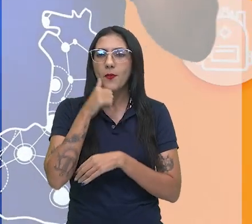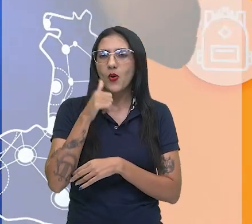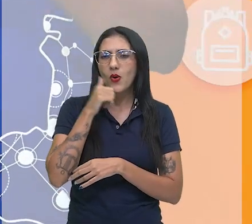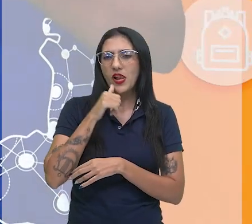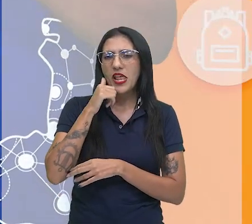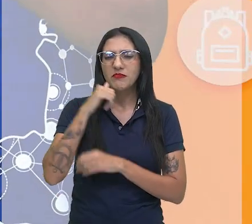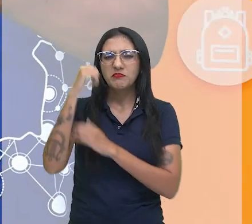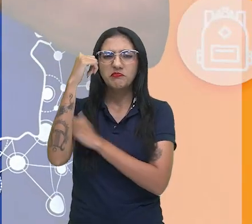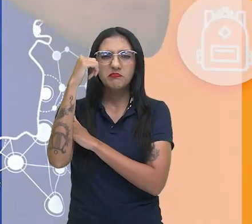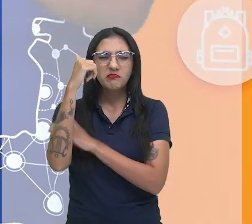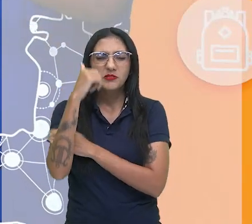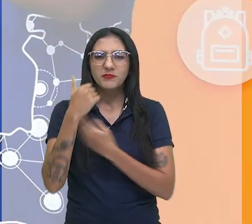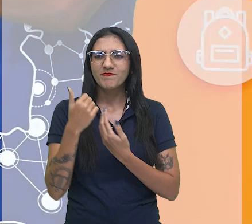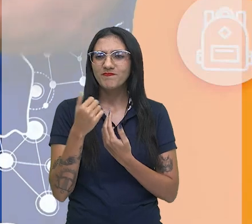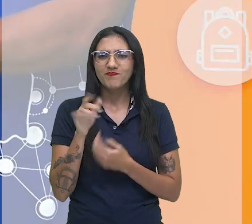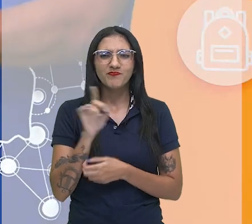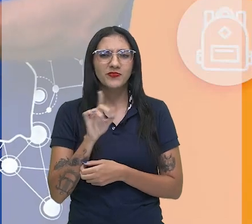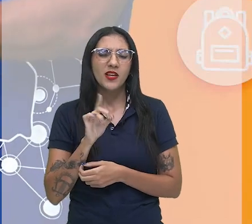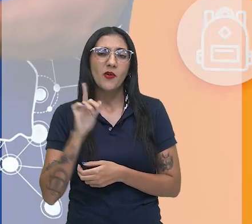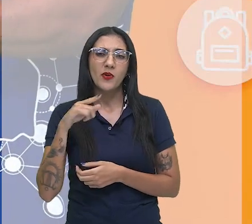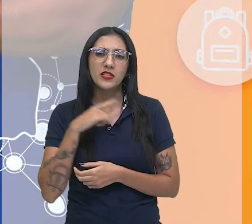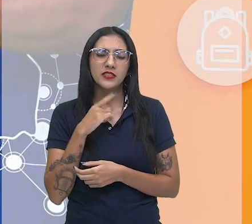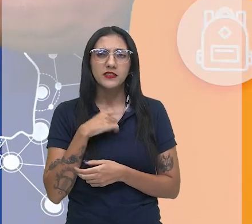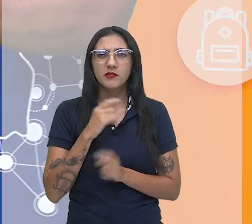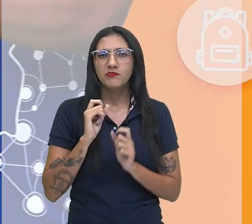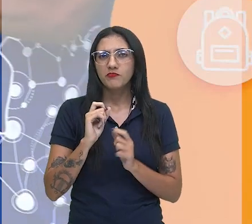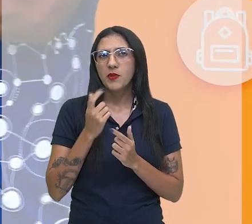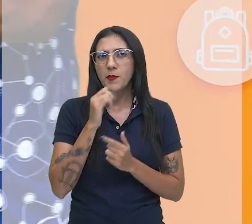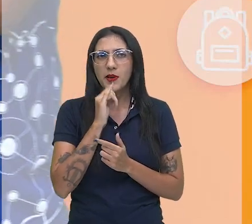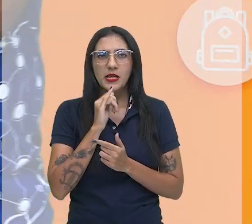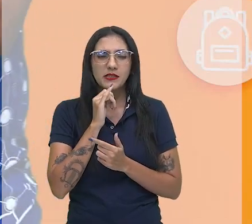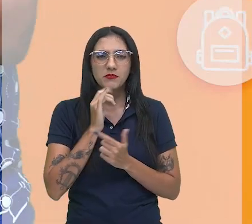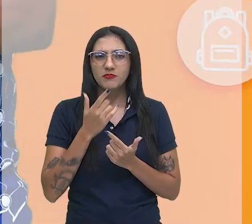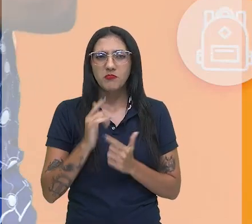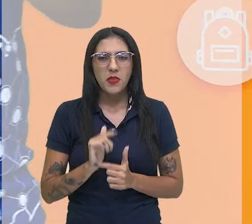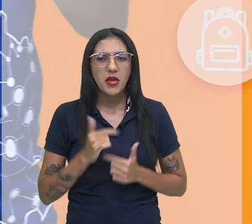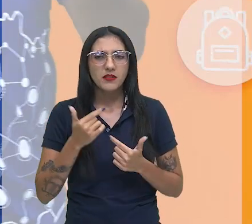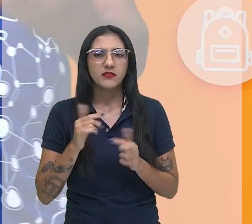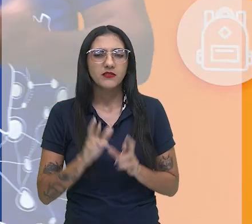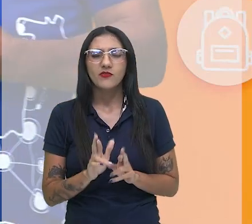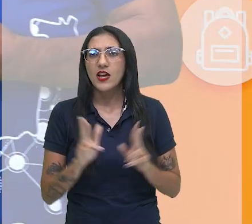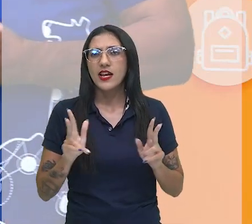mulheres. Não, são mulheres que têm uma postura diferente de outras. Cada